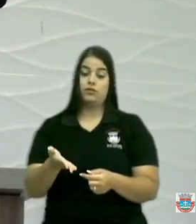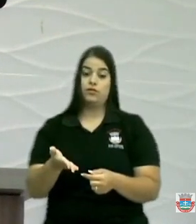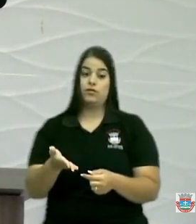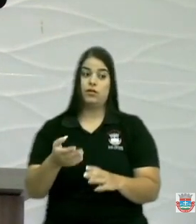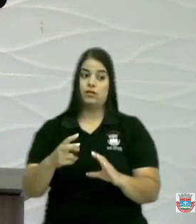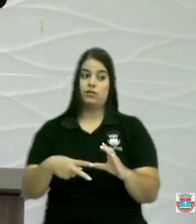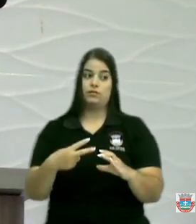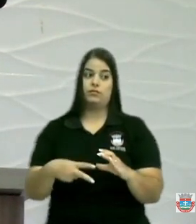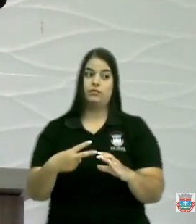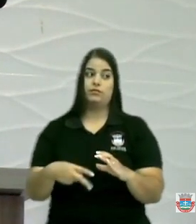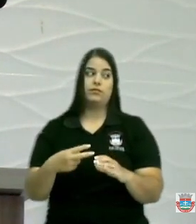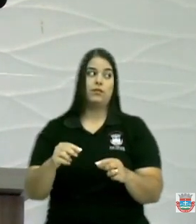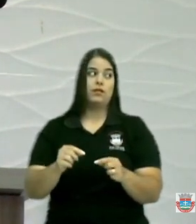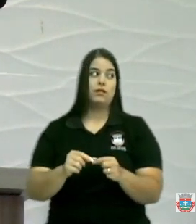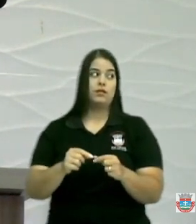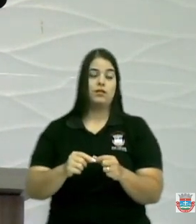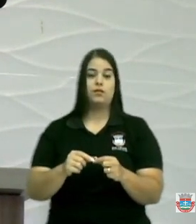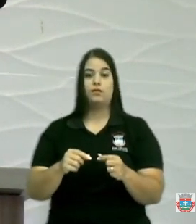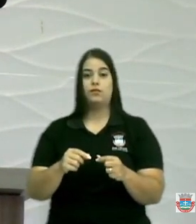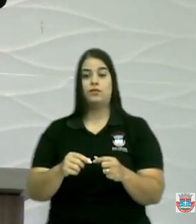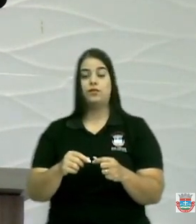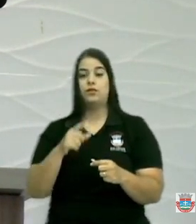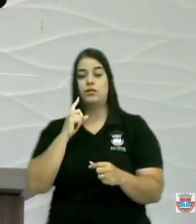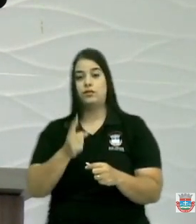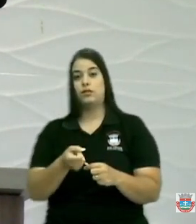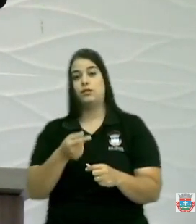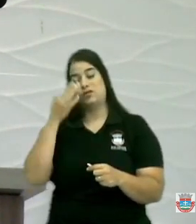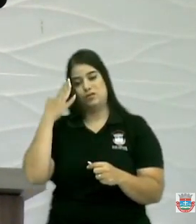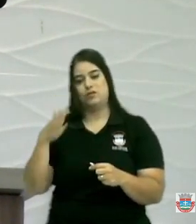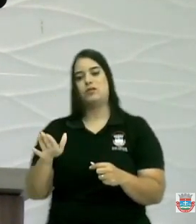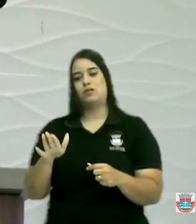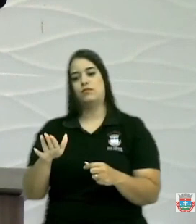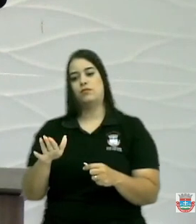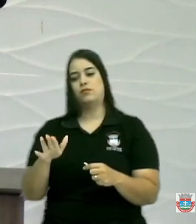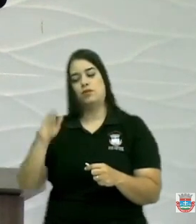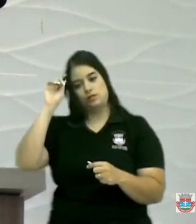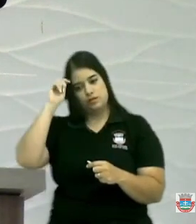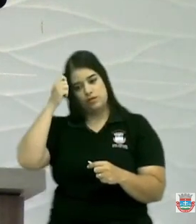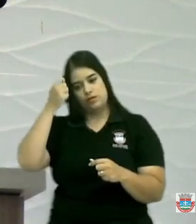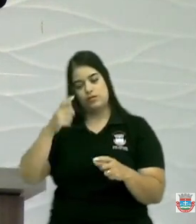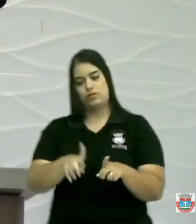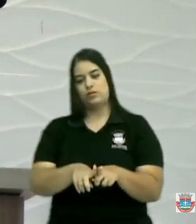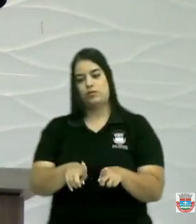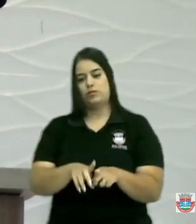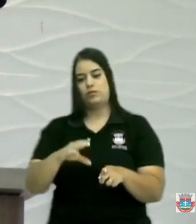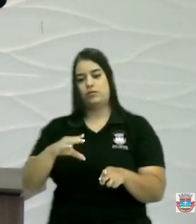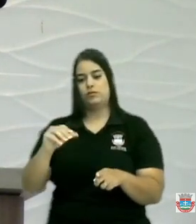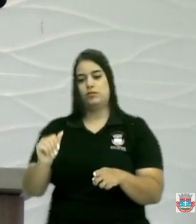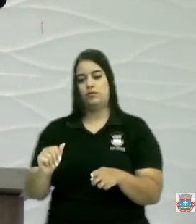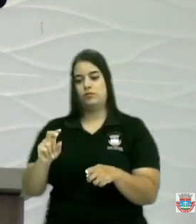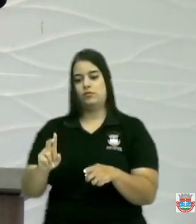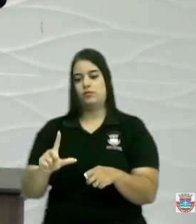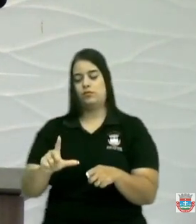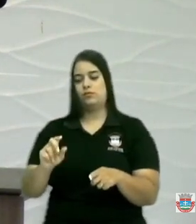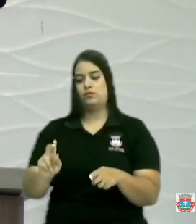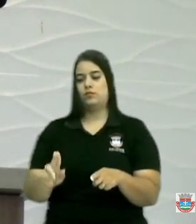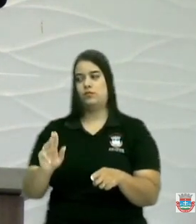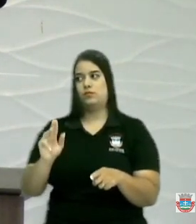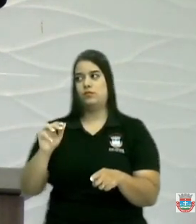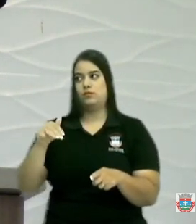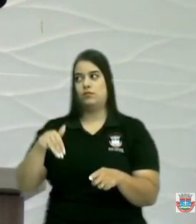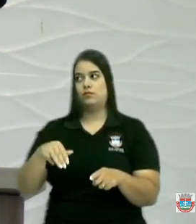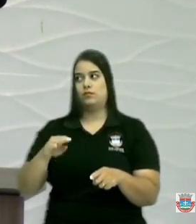sabia que ia ser contemplado Serrote e Calumbi. Certo? Porque se eu soubesse, eu tinha colocado Calumbi também, né, vereador